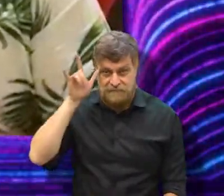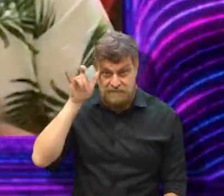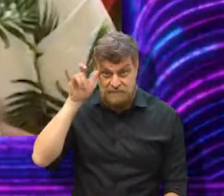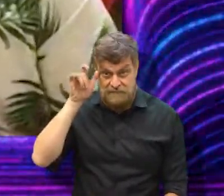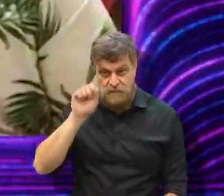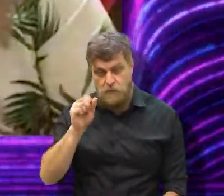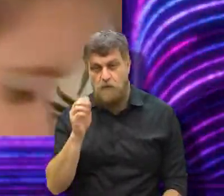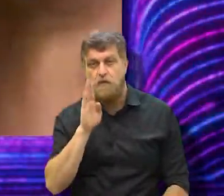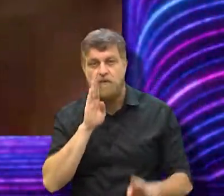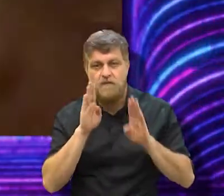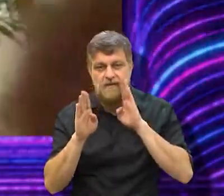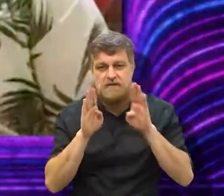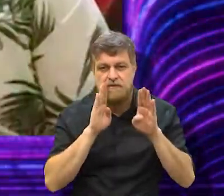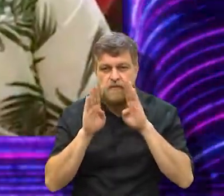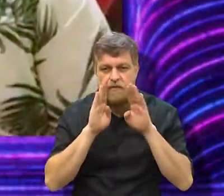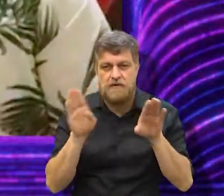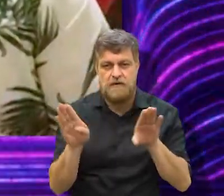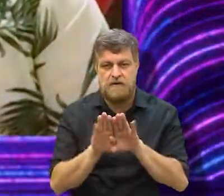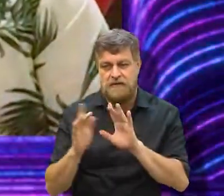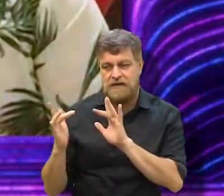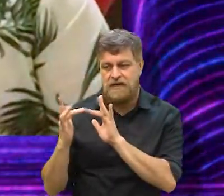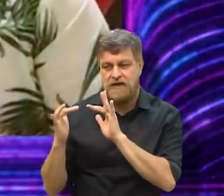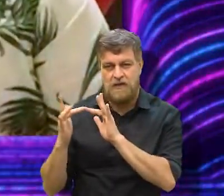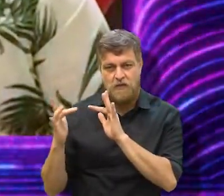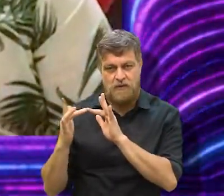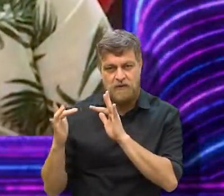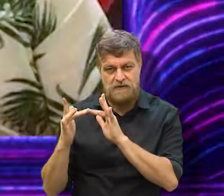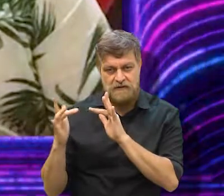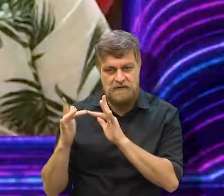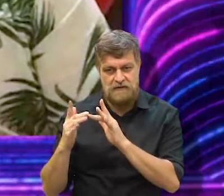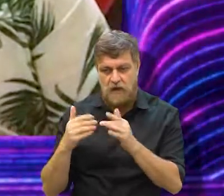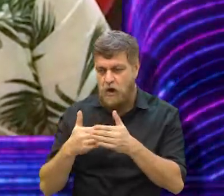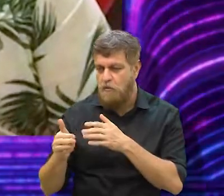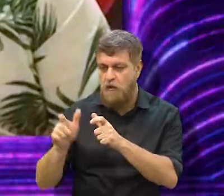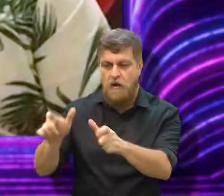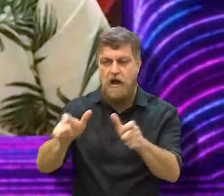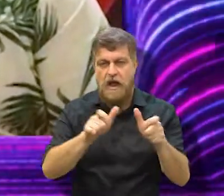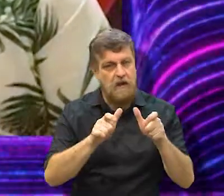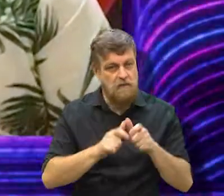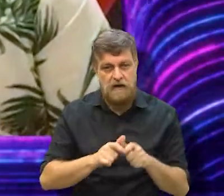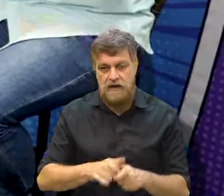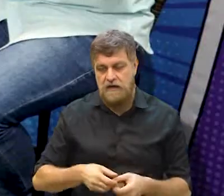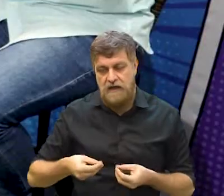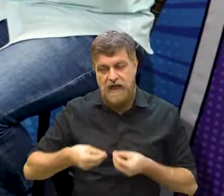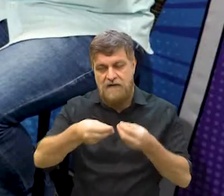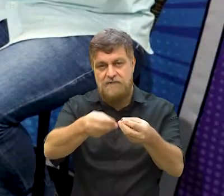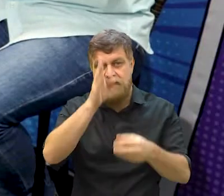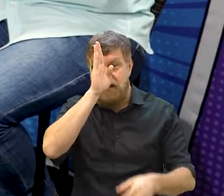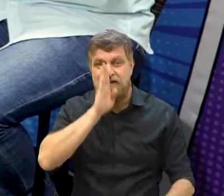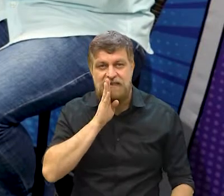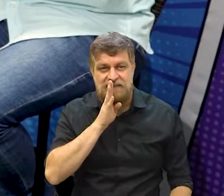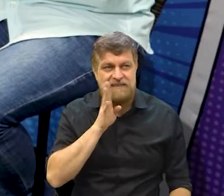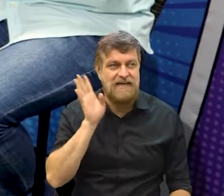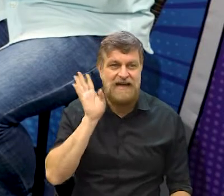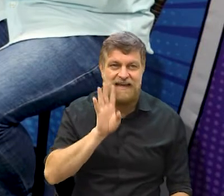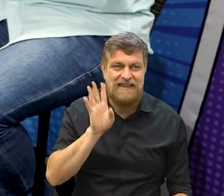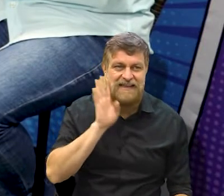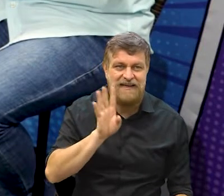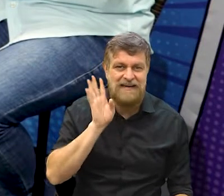pelo Facebook, e entrar em contato com eles, que a gente envia para qualquer lugar de forma grátis. Olha que legal,